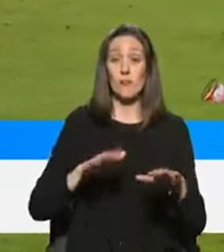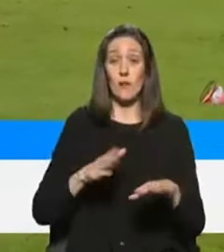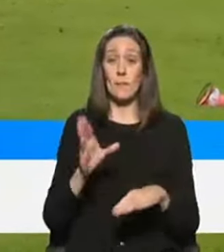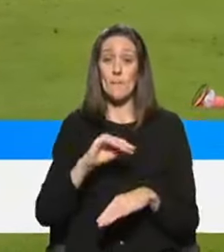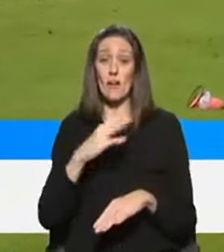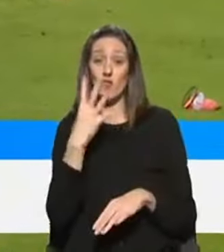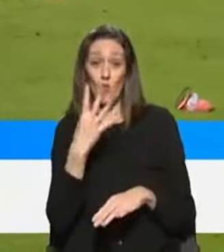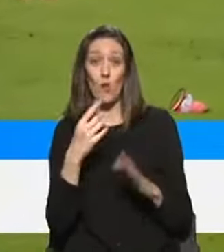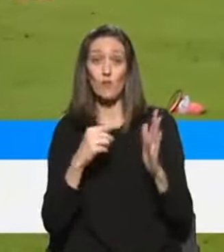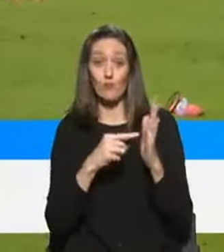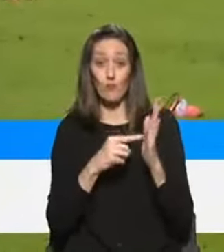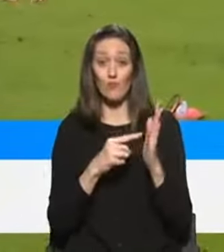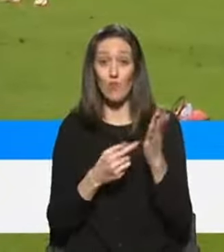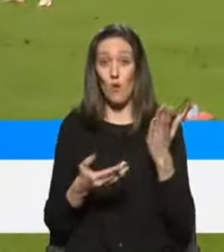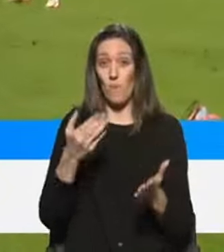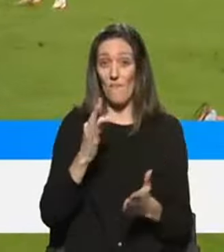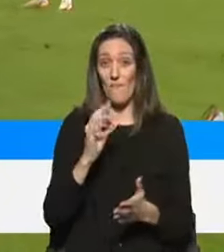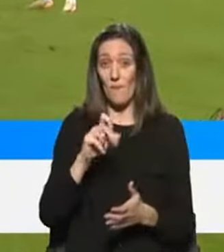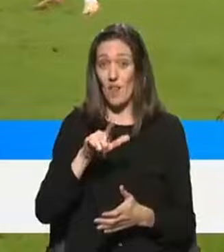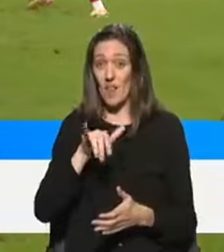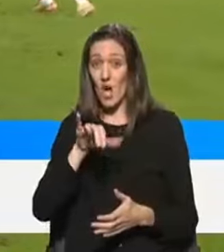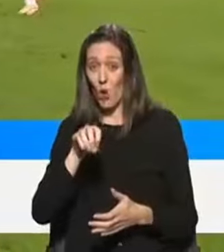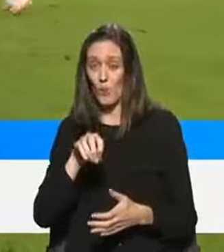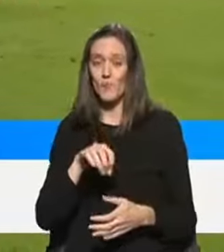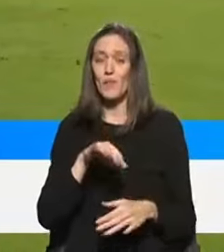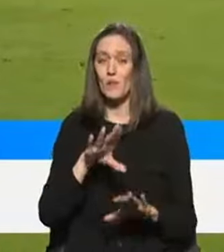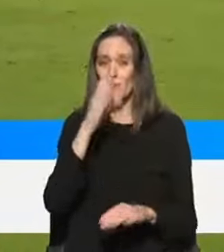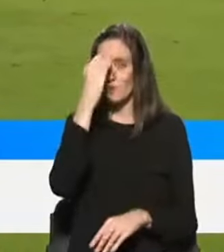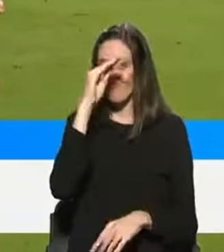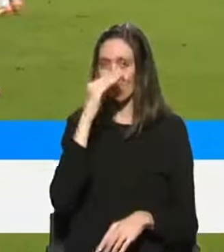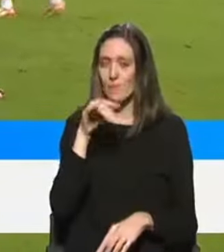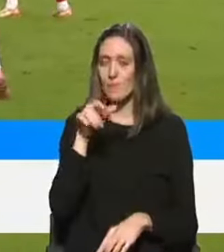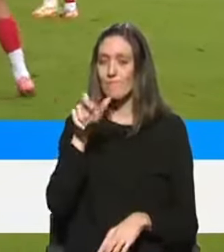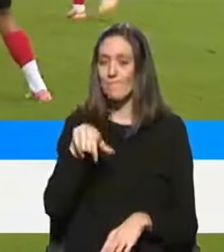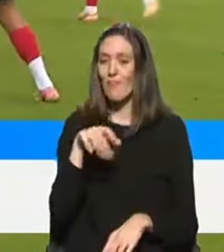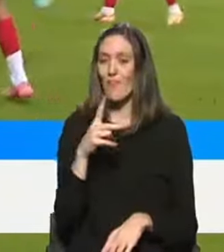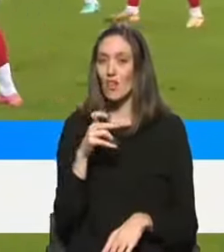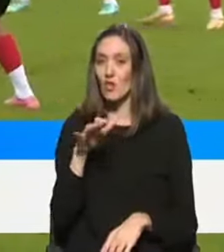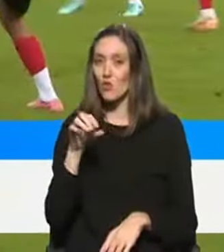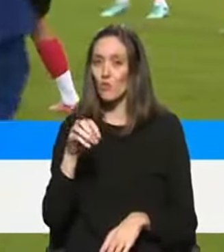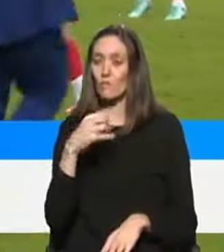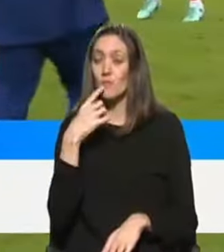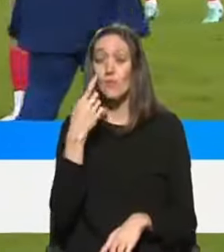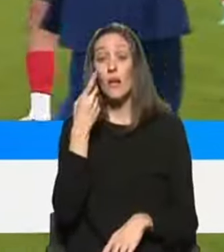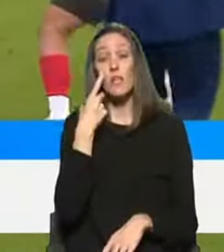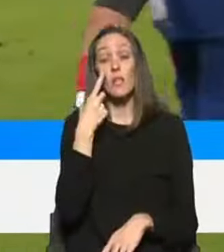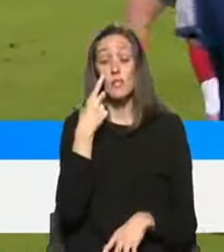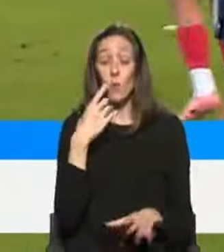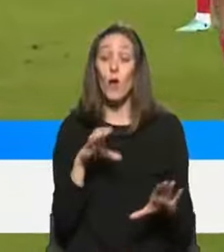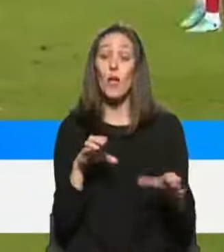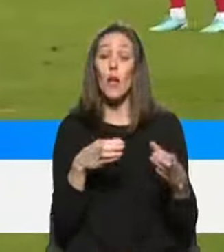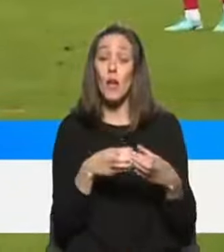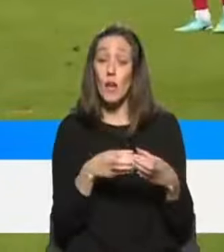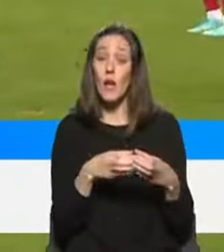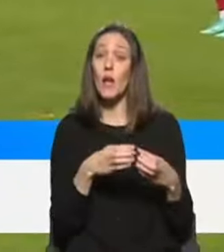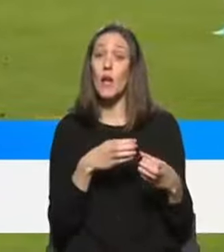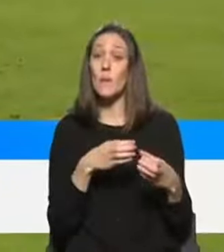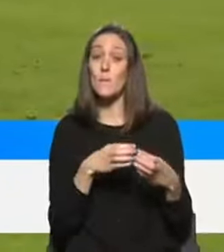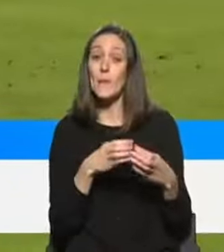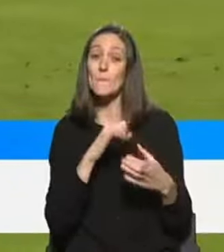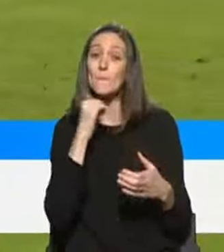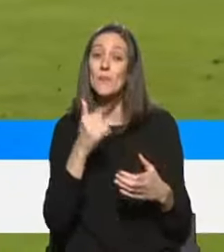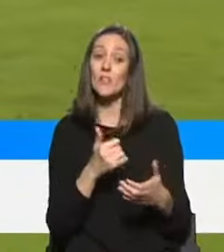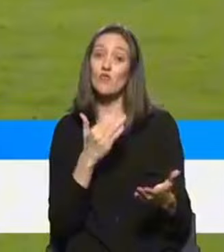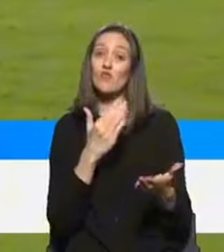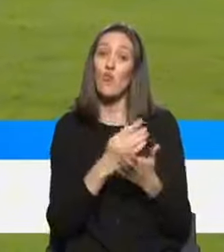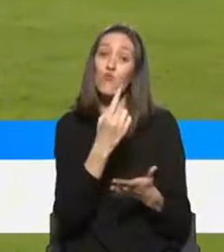4 pontos do que o Famalicão. Mas o treinador Vasco Matos chama a atenção para um adversário que, por exemplo, perdeu apenas em casa